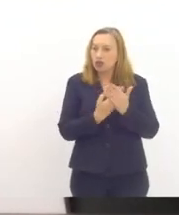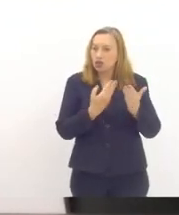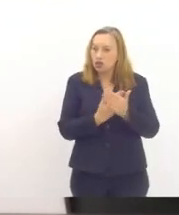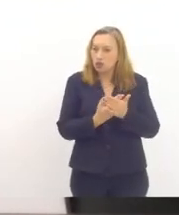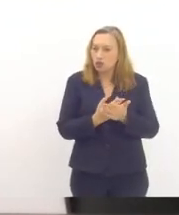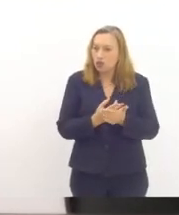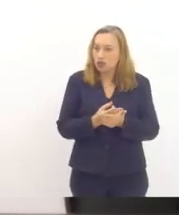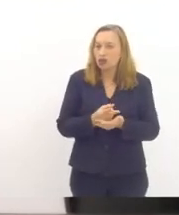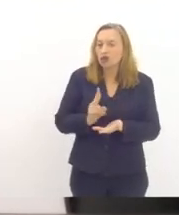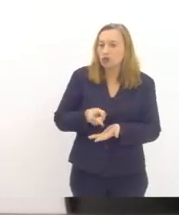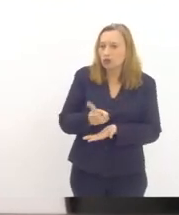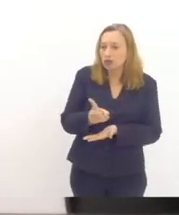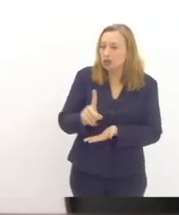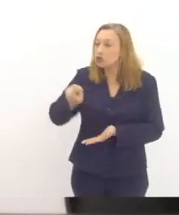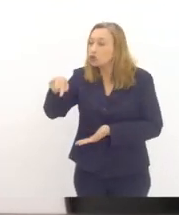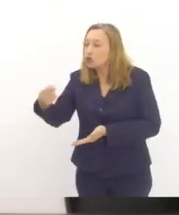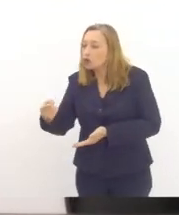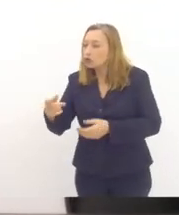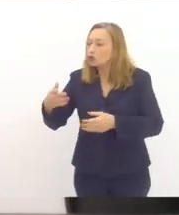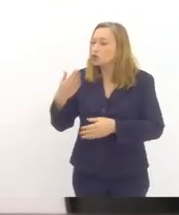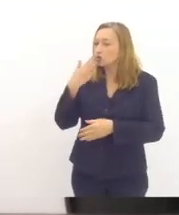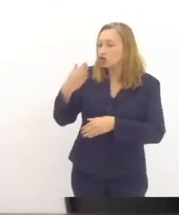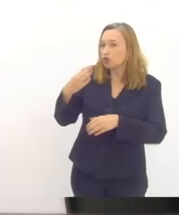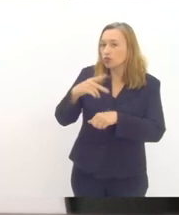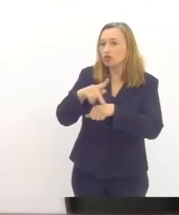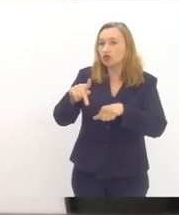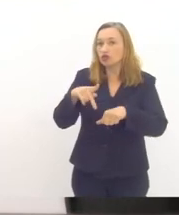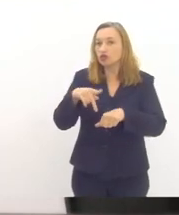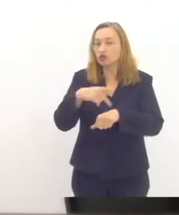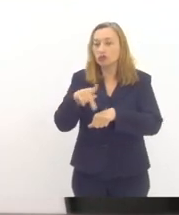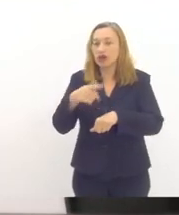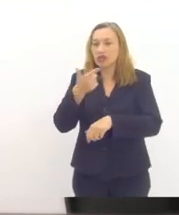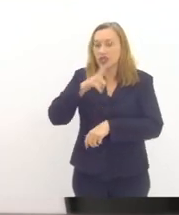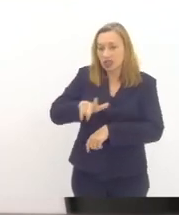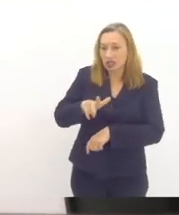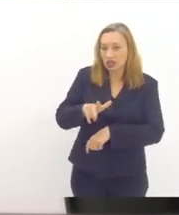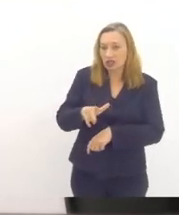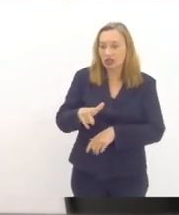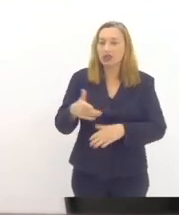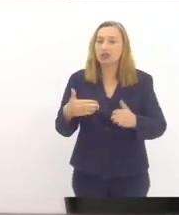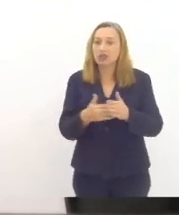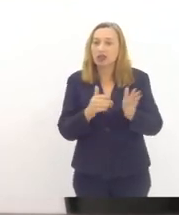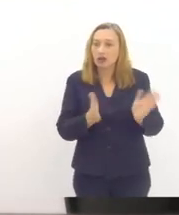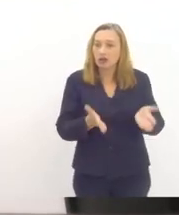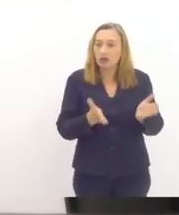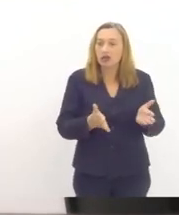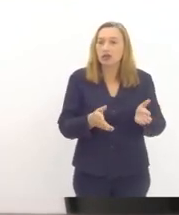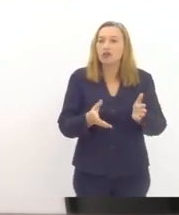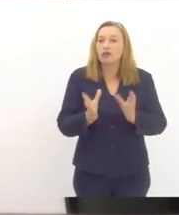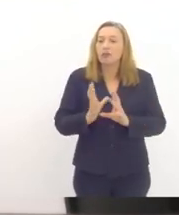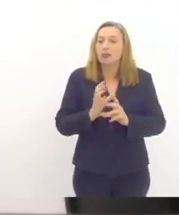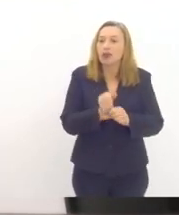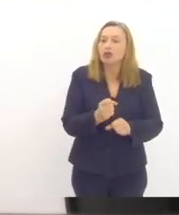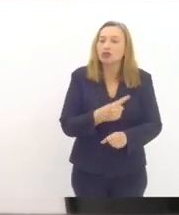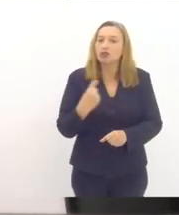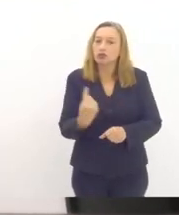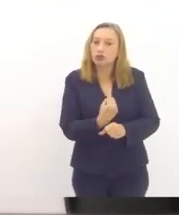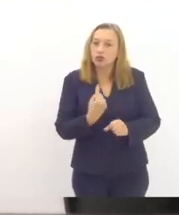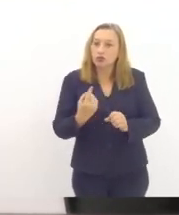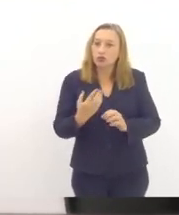das outras línguas e como nós permanecemos até agora. Então, nós providenciamos a revisão do nosso